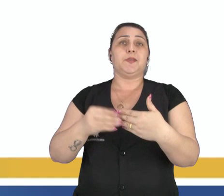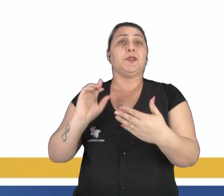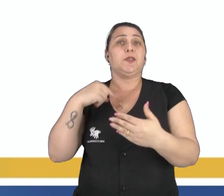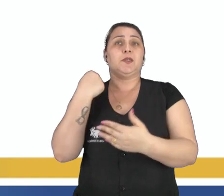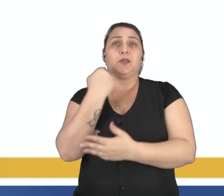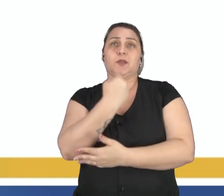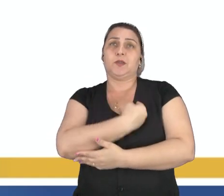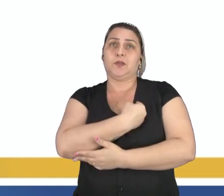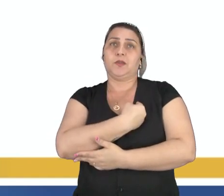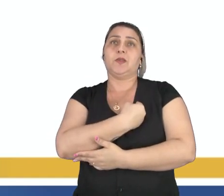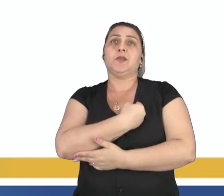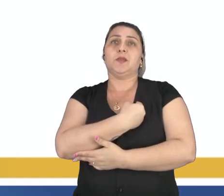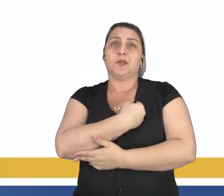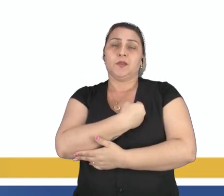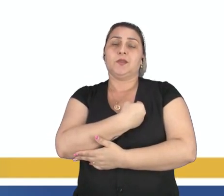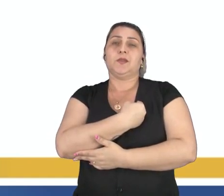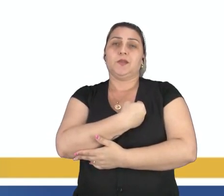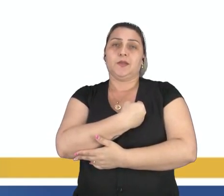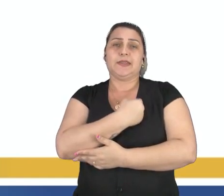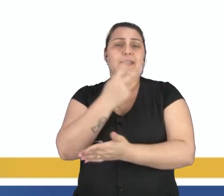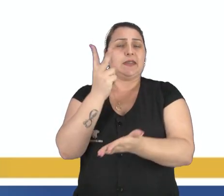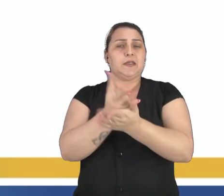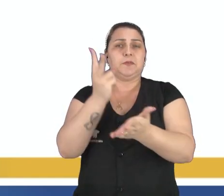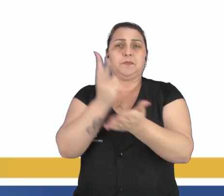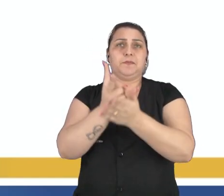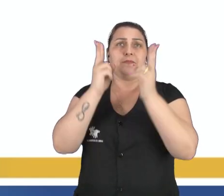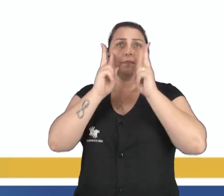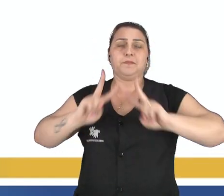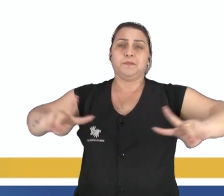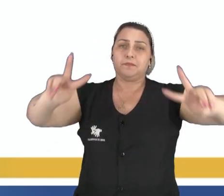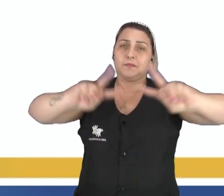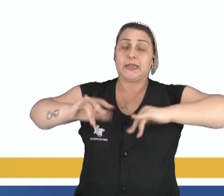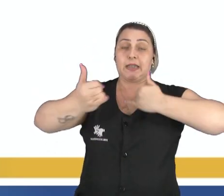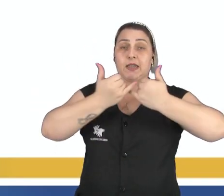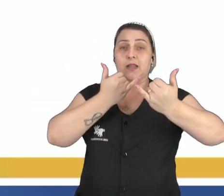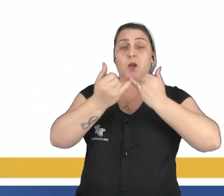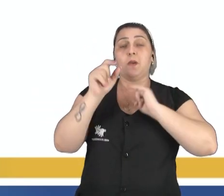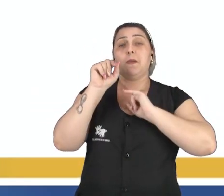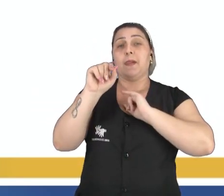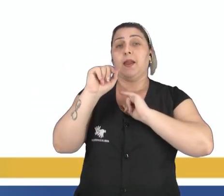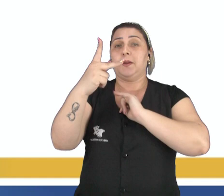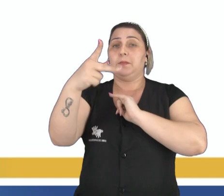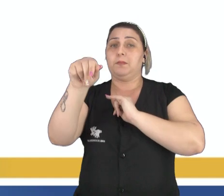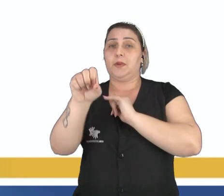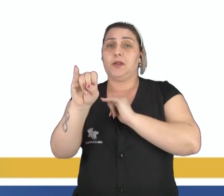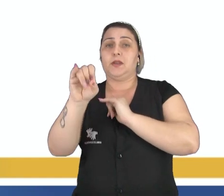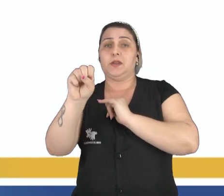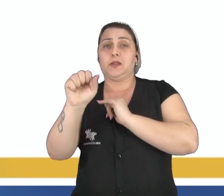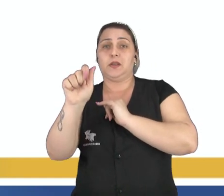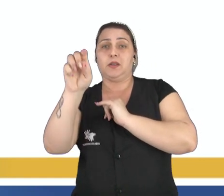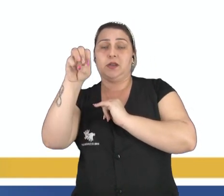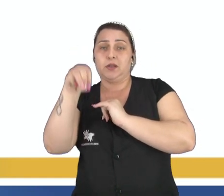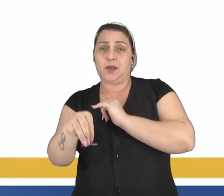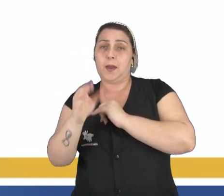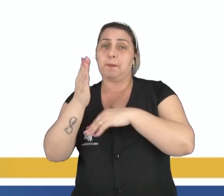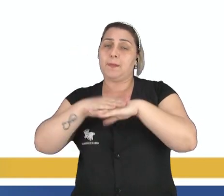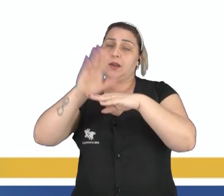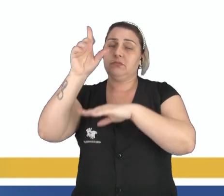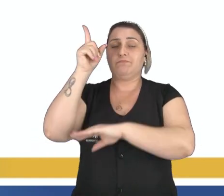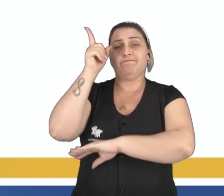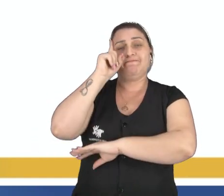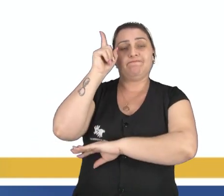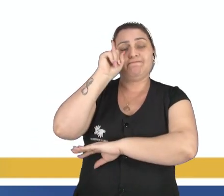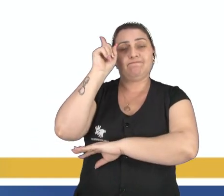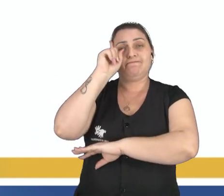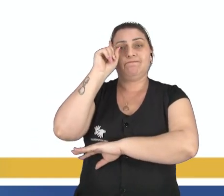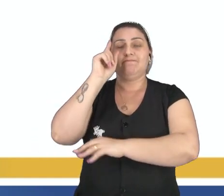a gente comumente não assemelha ao que é a paisagem, que é uma coisa mais cotidiana,